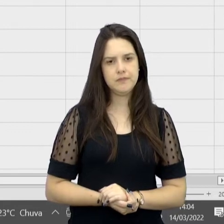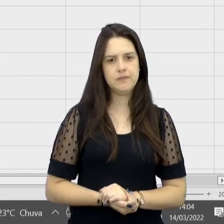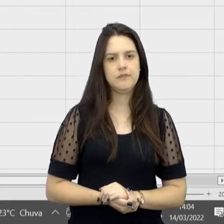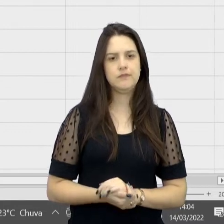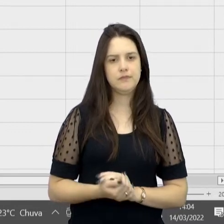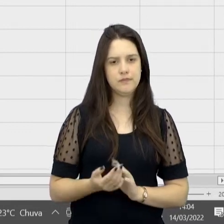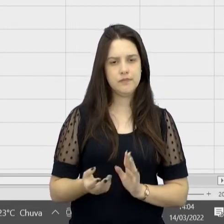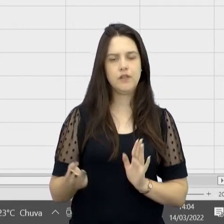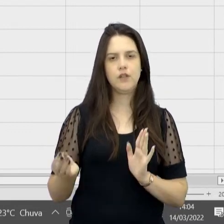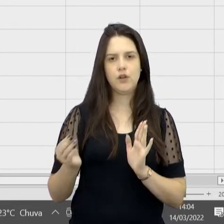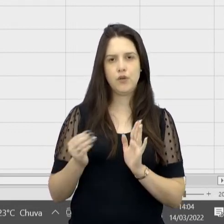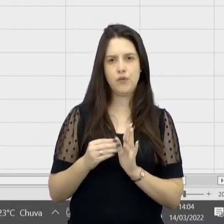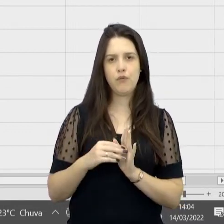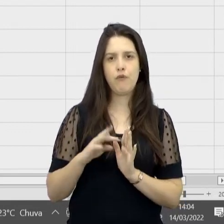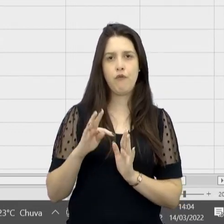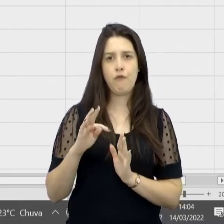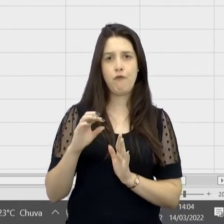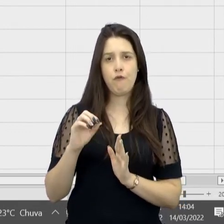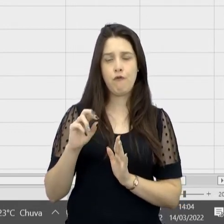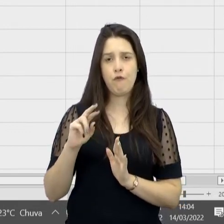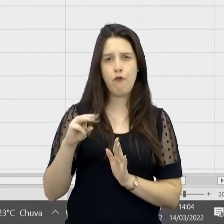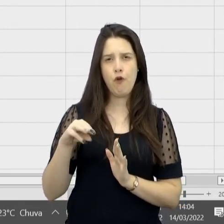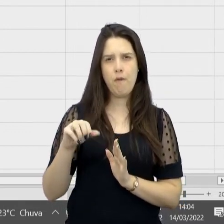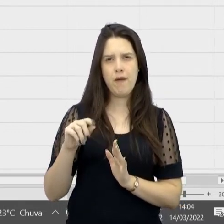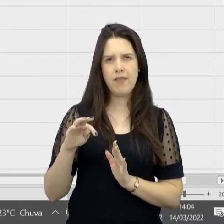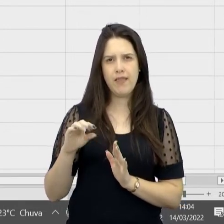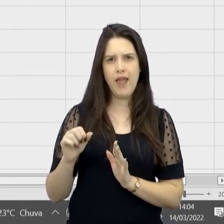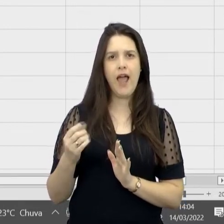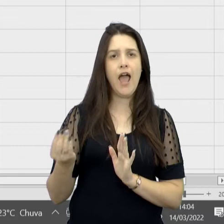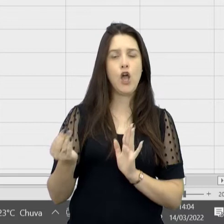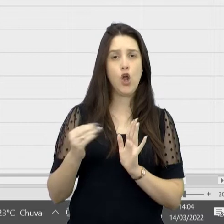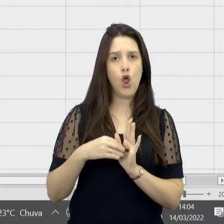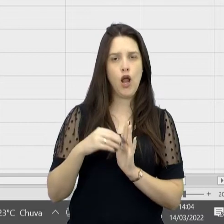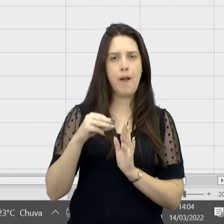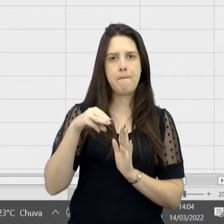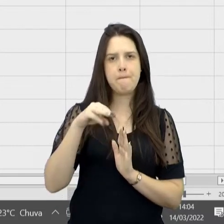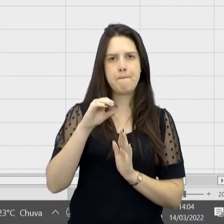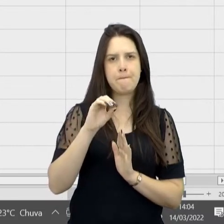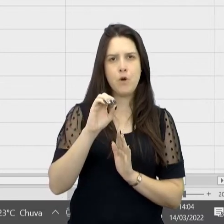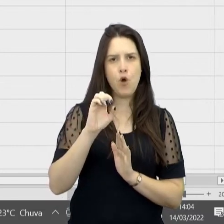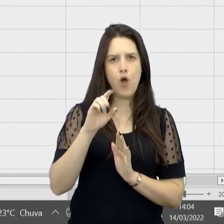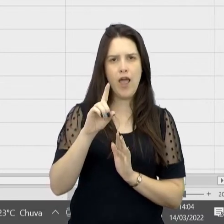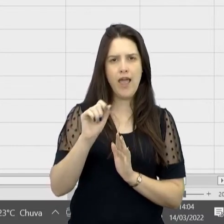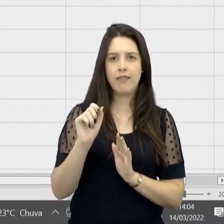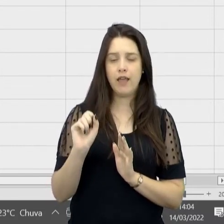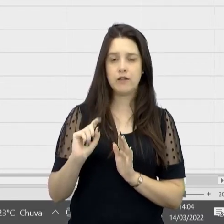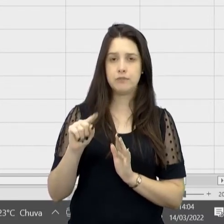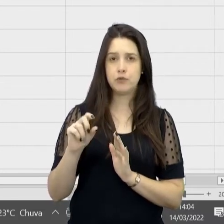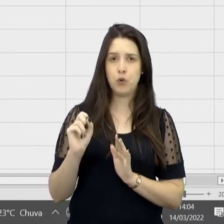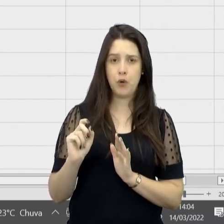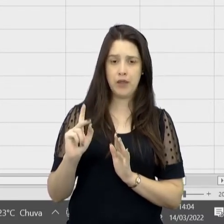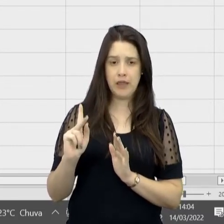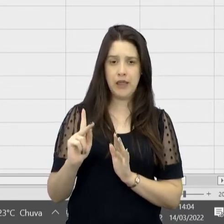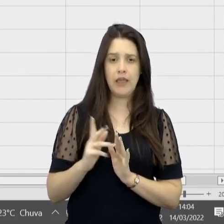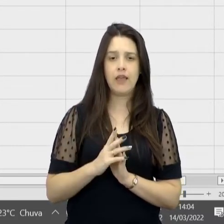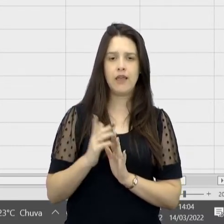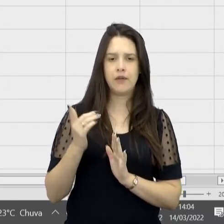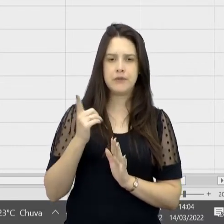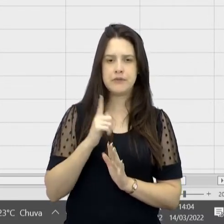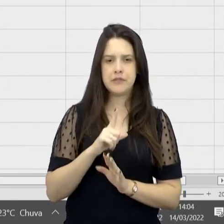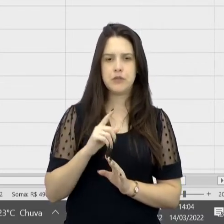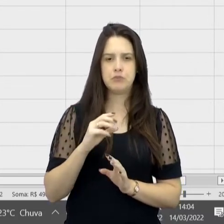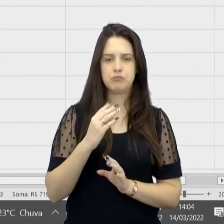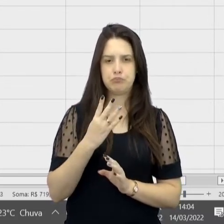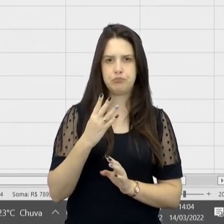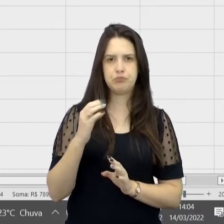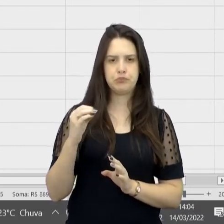Formatar, e se não foi, você tem que fazer de novo, tá? Moeda, dá um ok, agora ele foi.